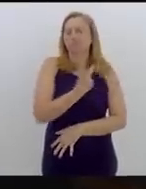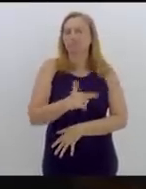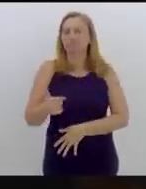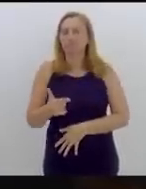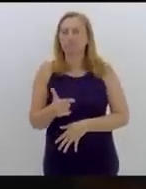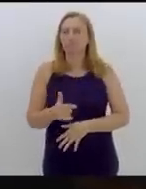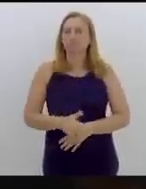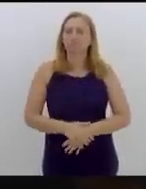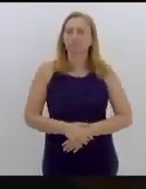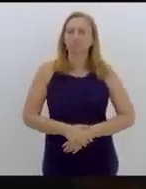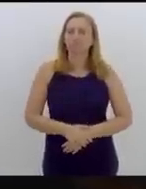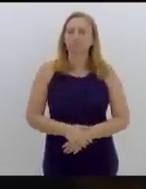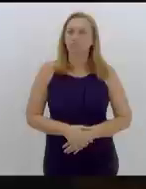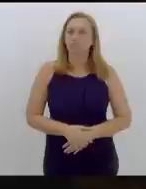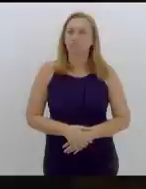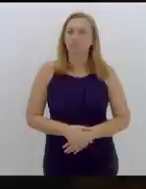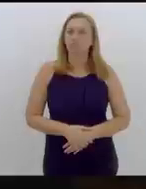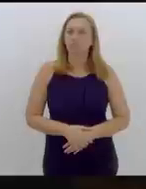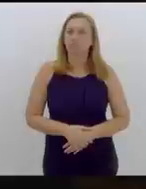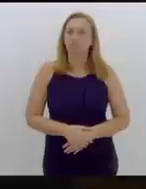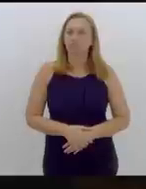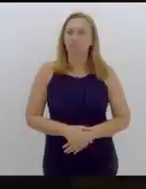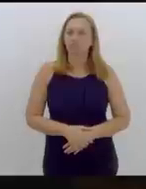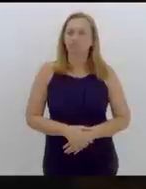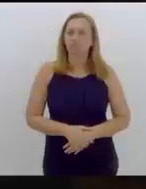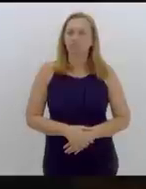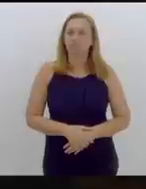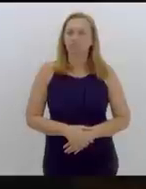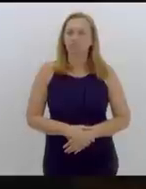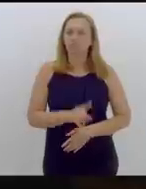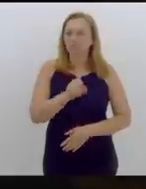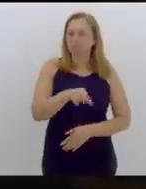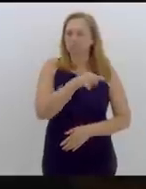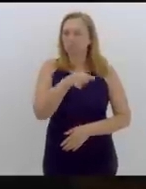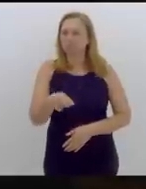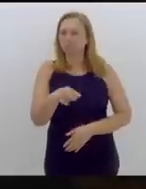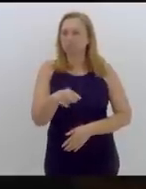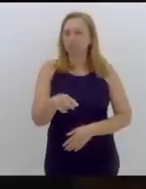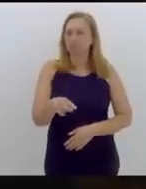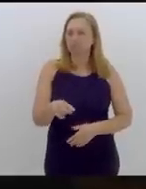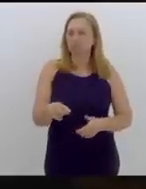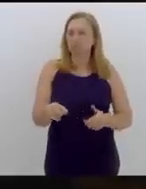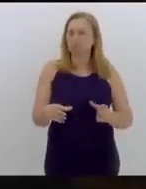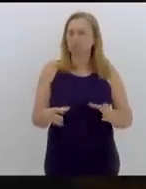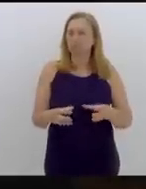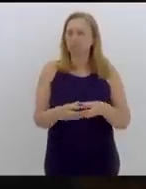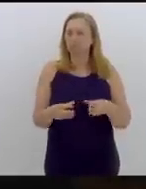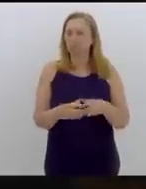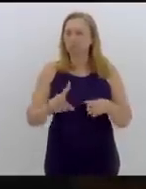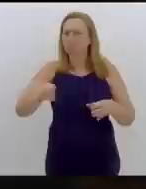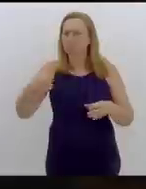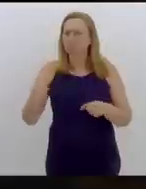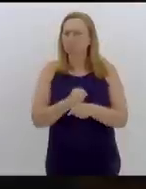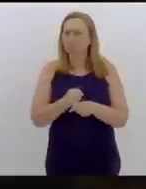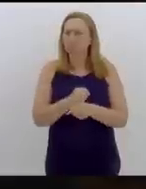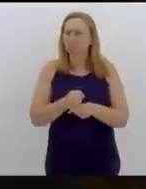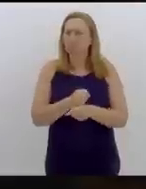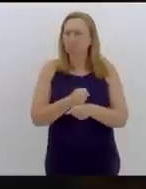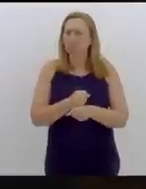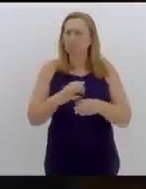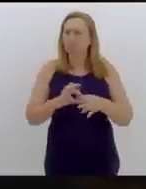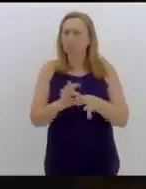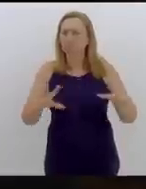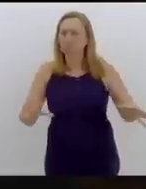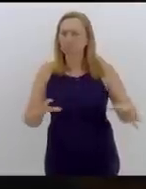é discrepância do indivíduo ser sumáriamente expulso da Corporação e depois de alguns anos ser absolvido